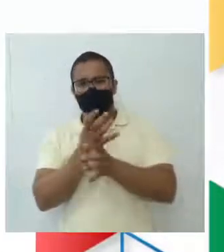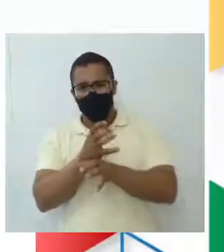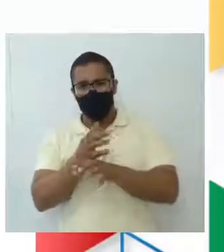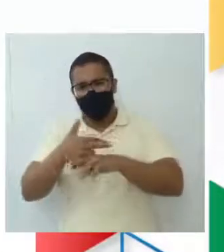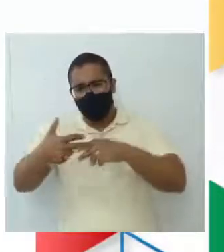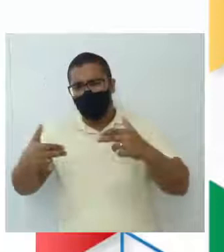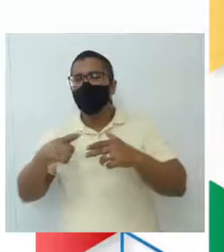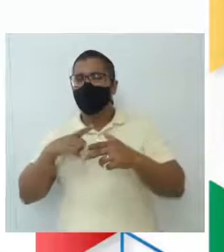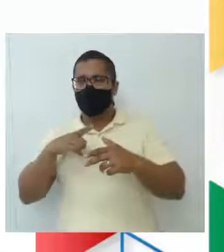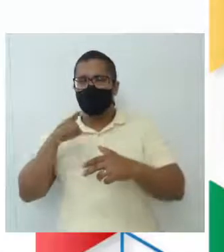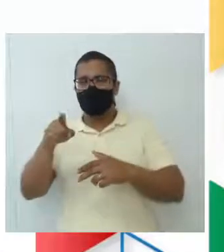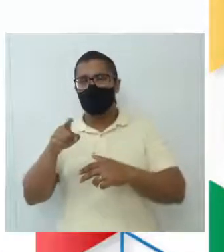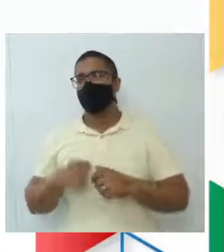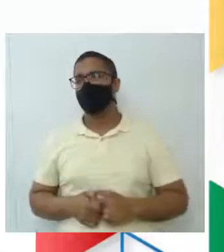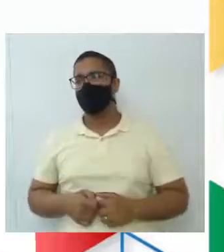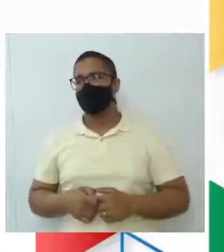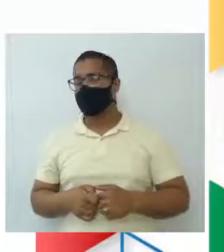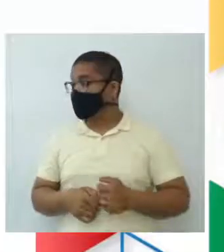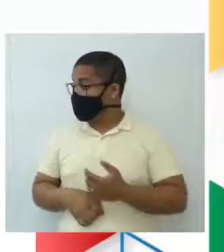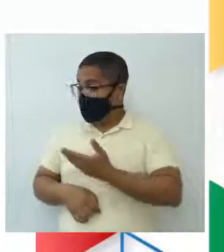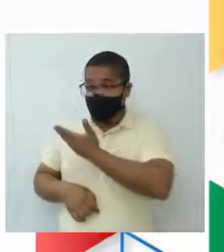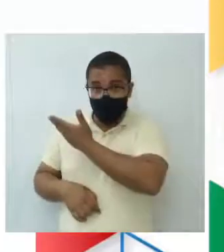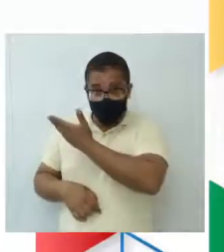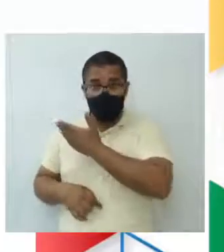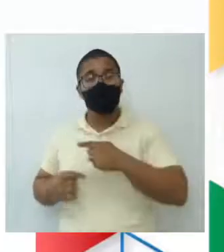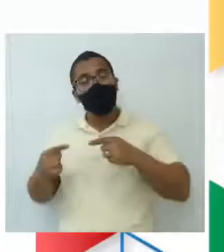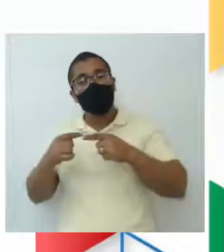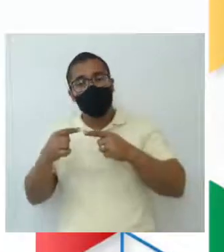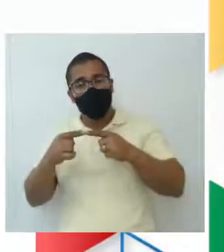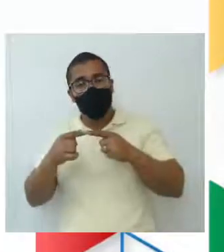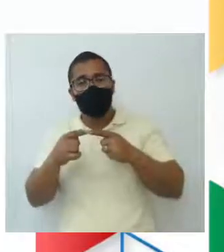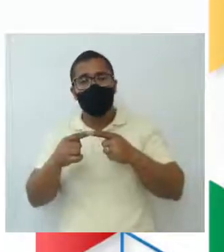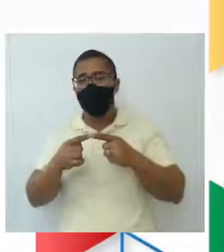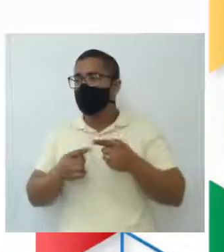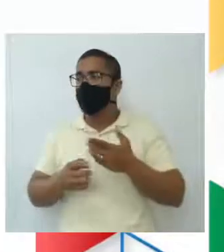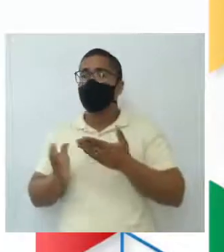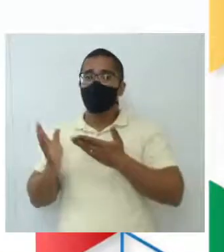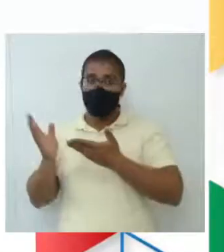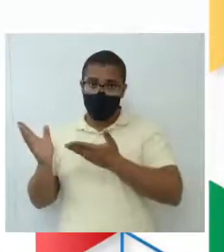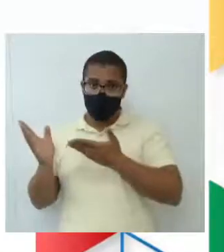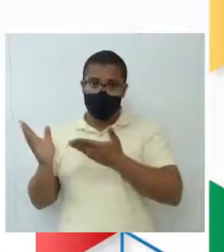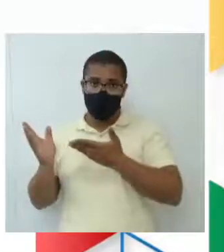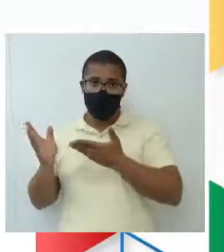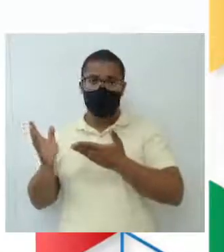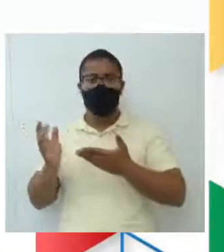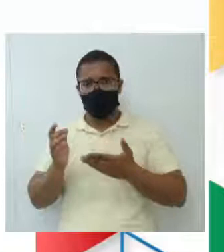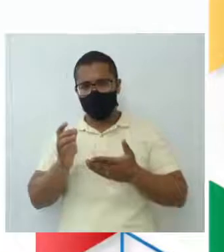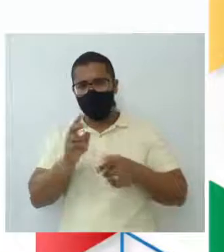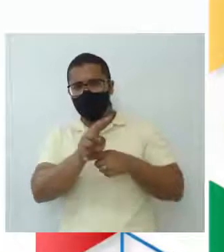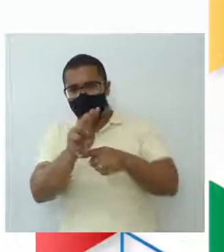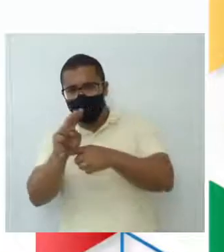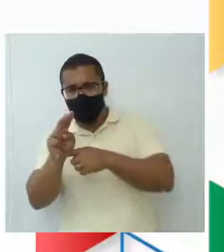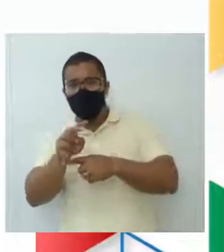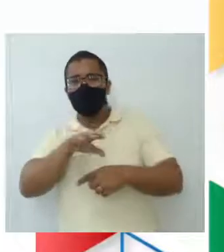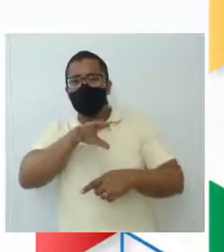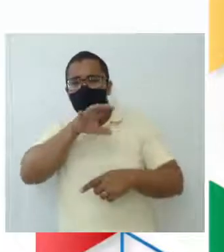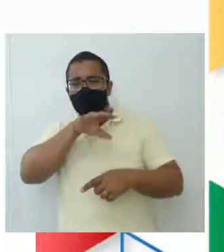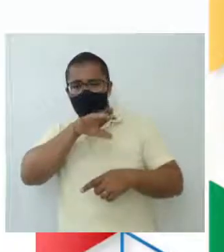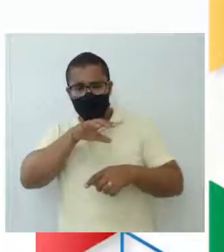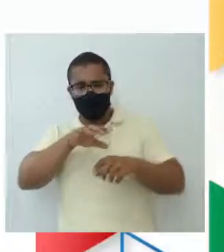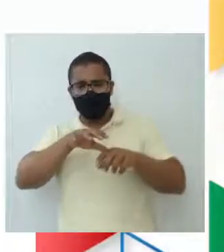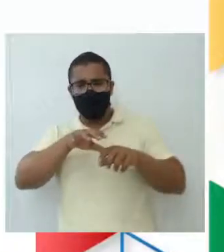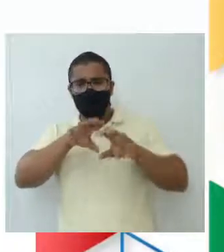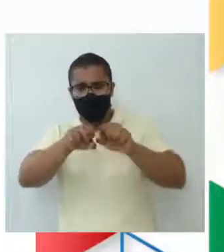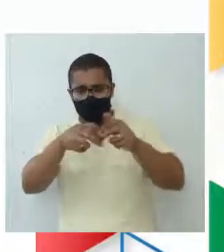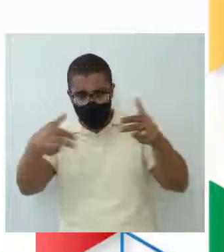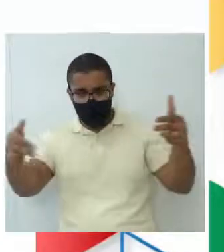personalidade. E aqui nós temos, e olha aí uma representação do que nós temos aqui, padroeiro dos animais. Olha aí,